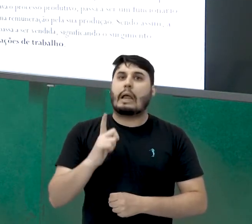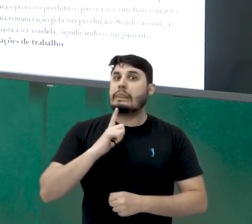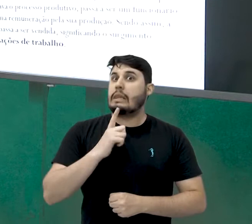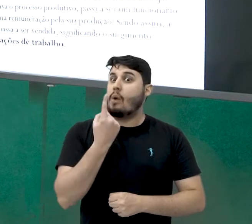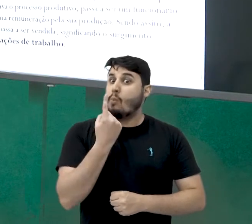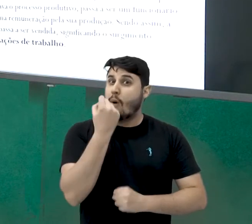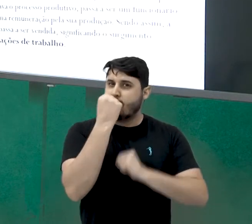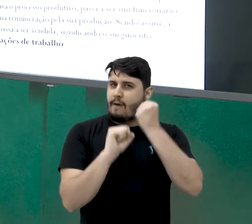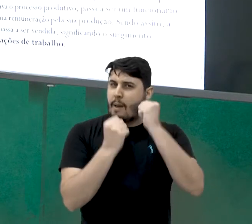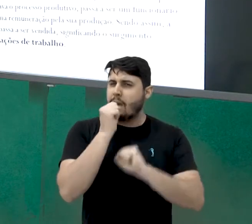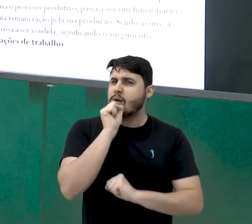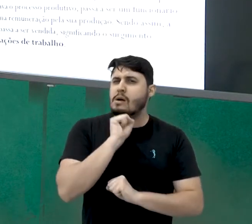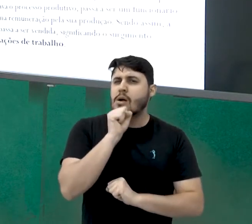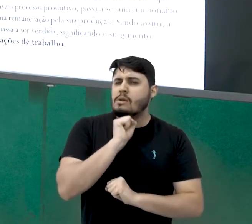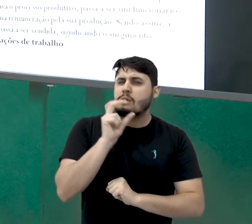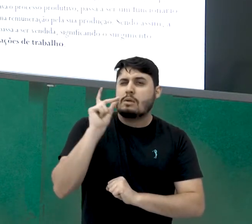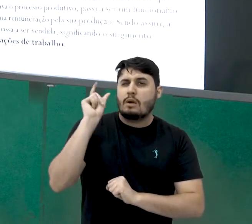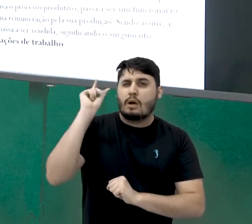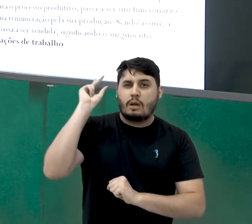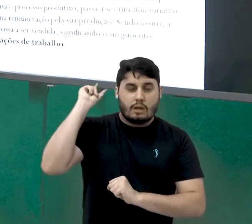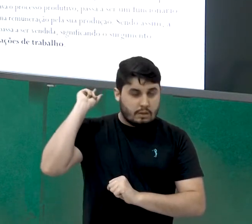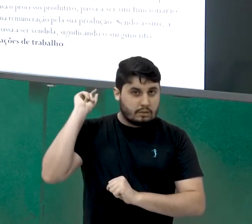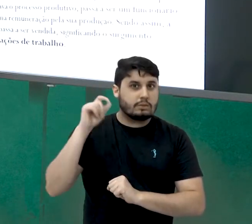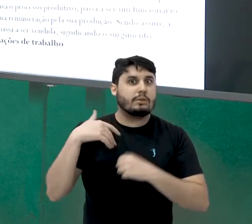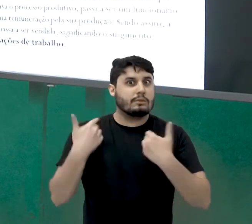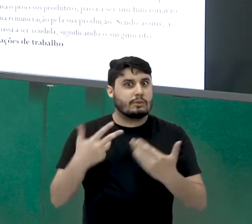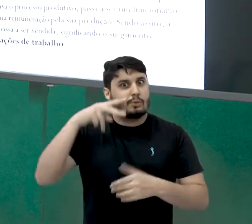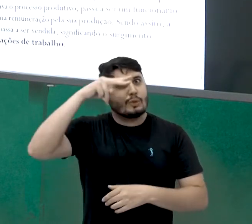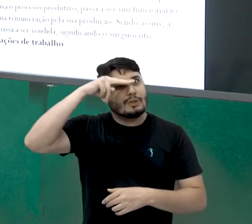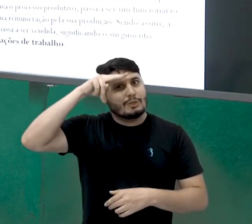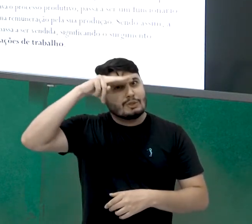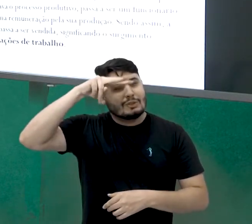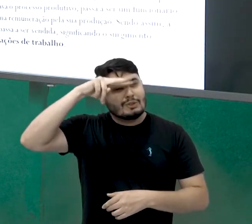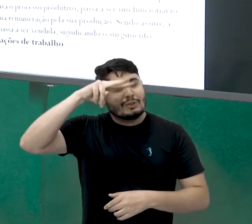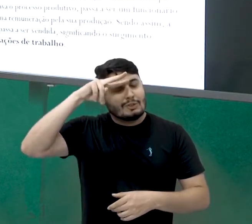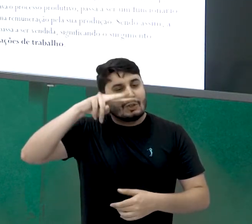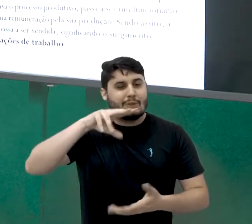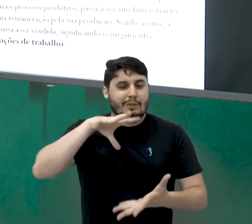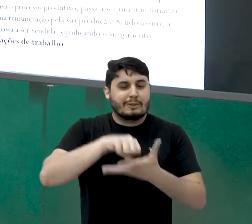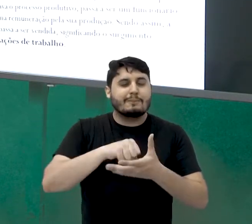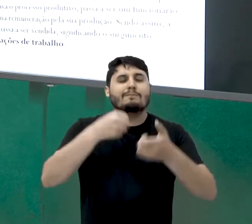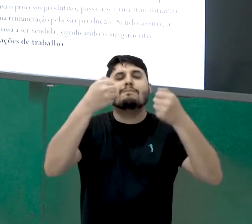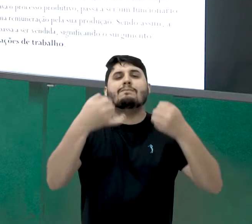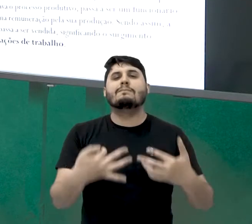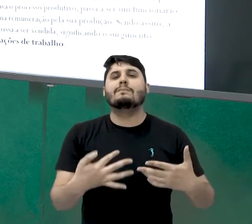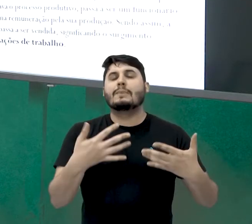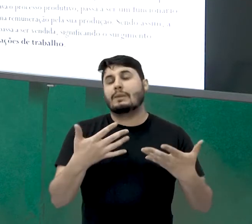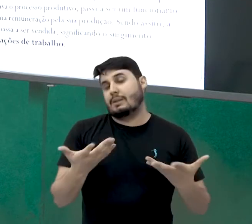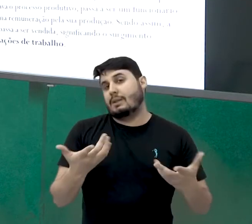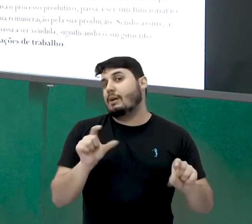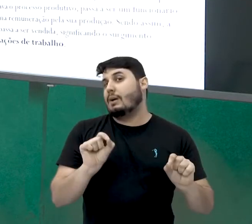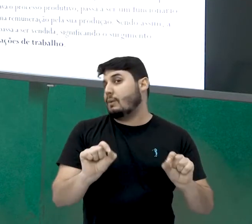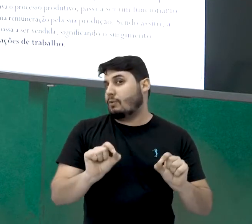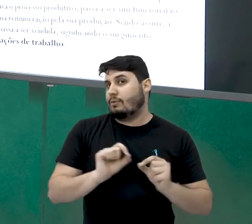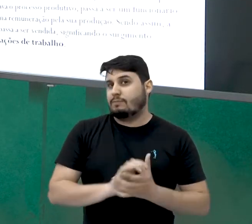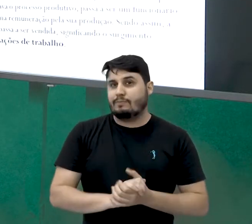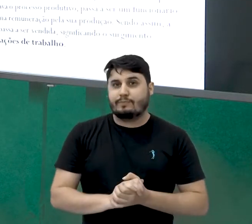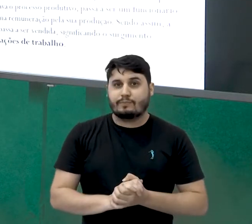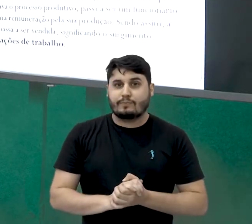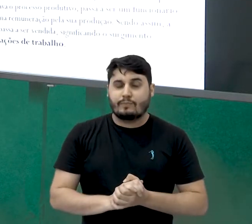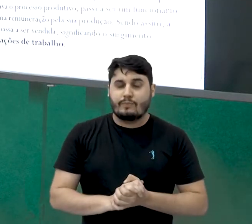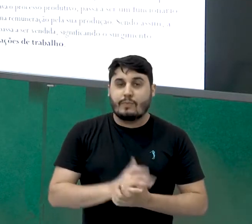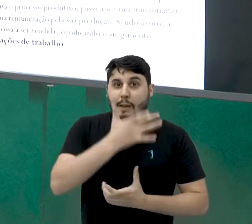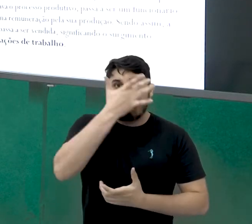fábrica muito antiga, e que, de acordo com os relatos dos guias turísticos, dos historiadores lá da época, as